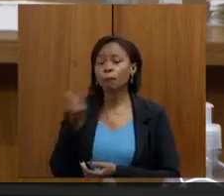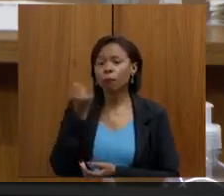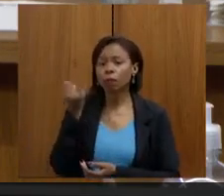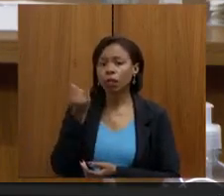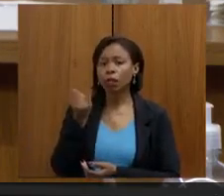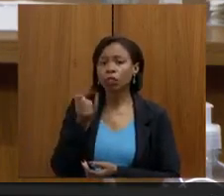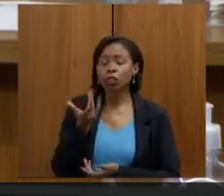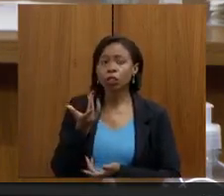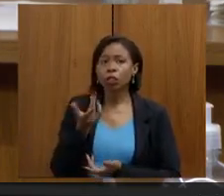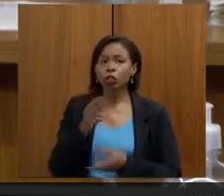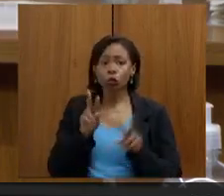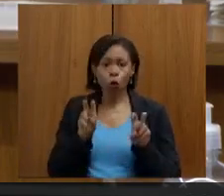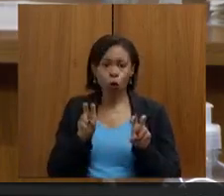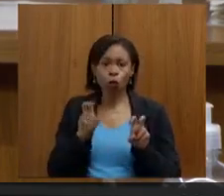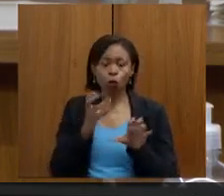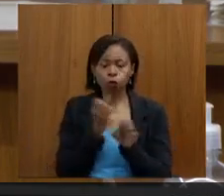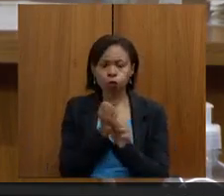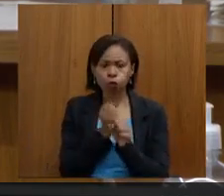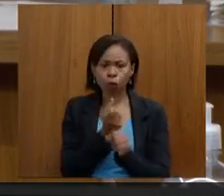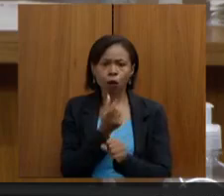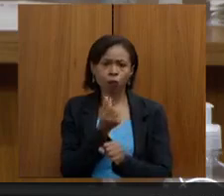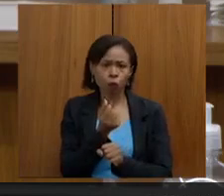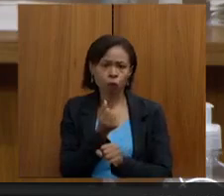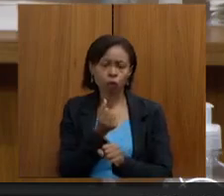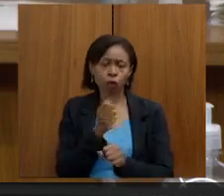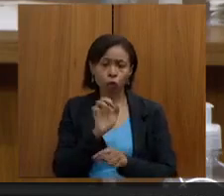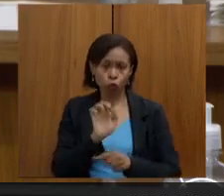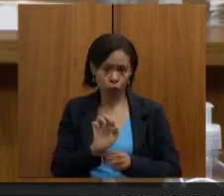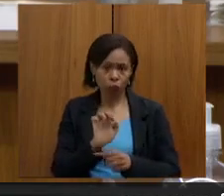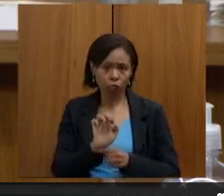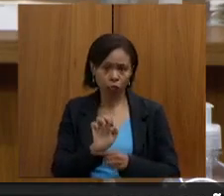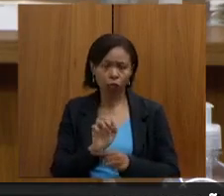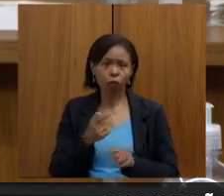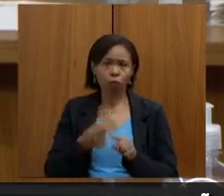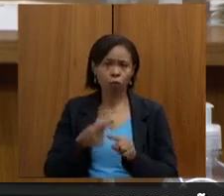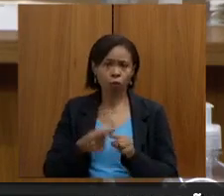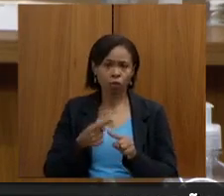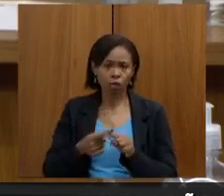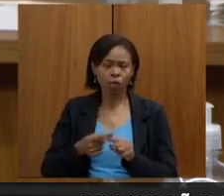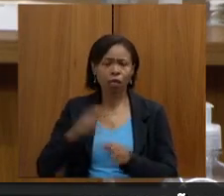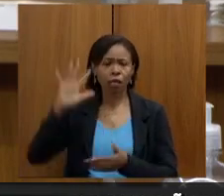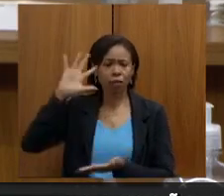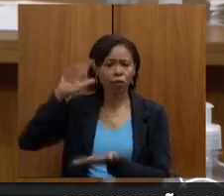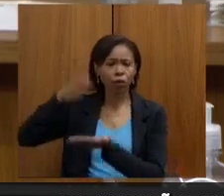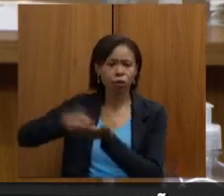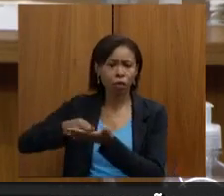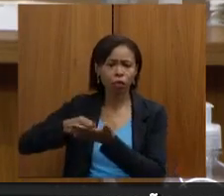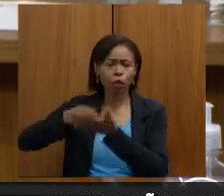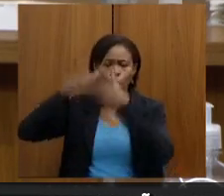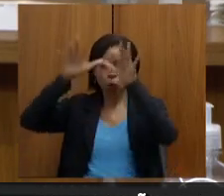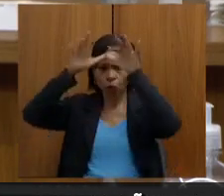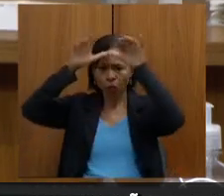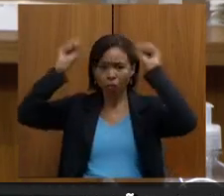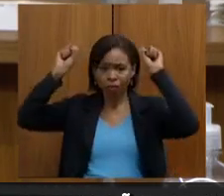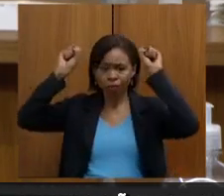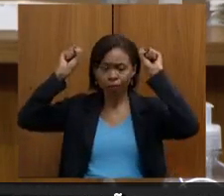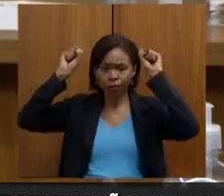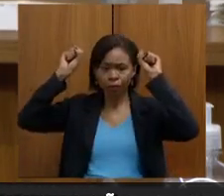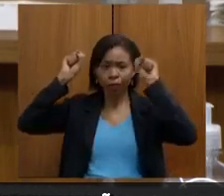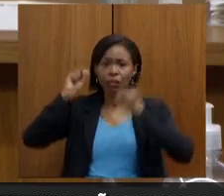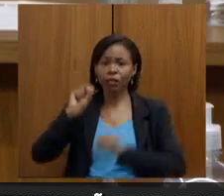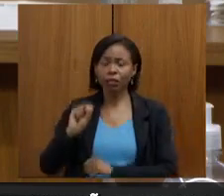as contas do estado por quê e nós tivemos um julgado né uma decisão do supremo tribunal federal